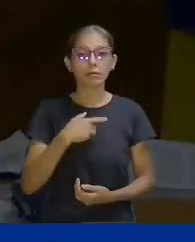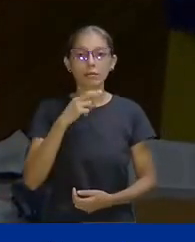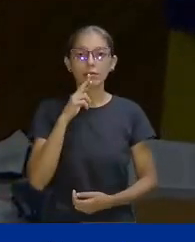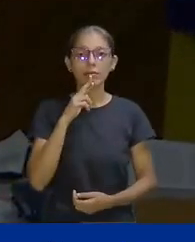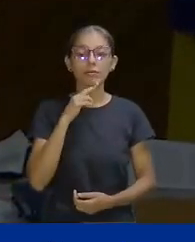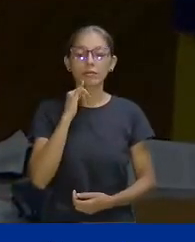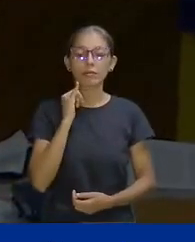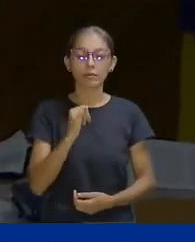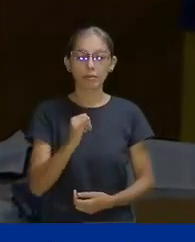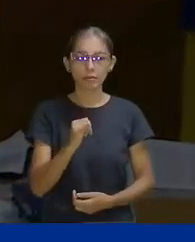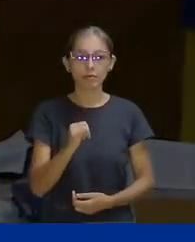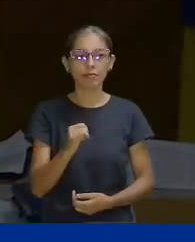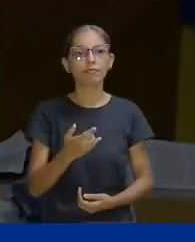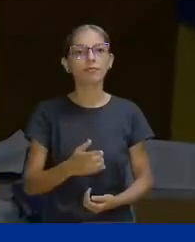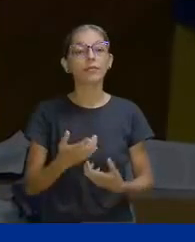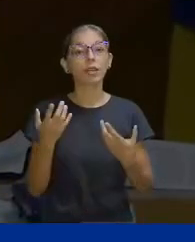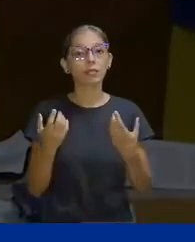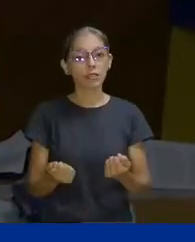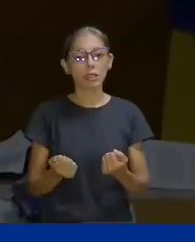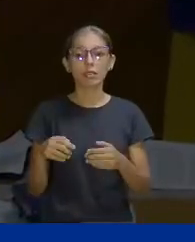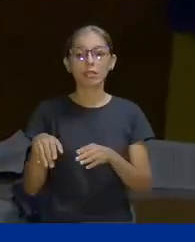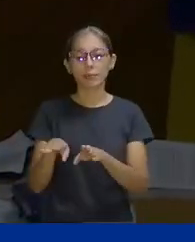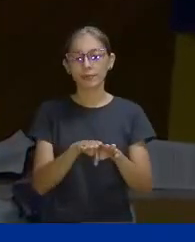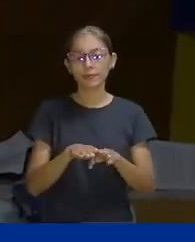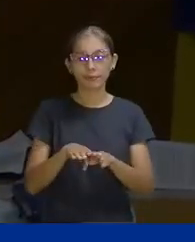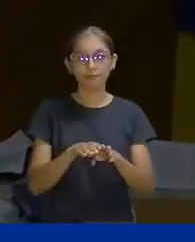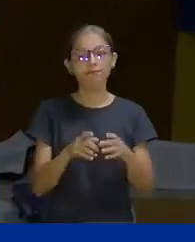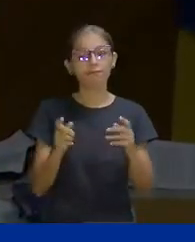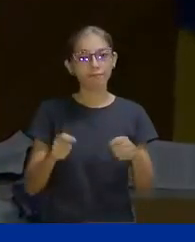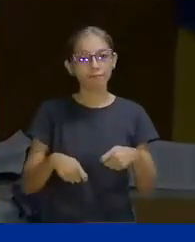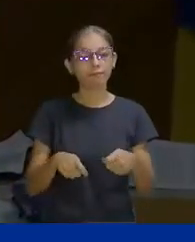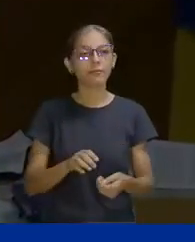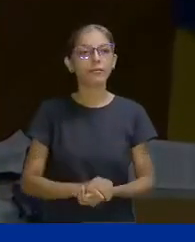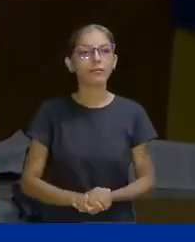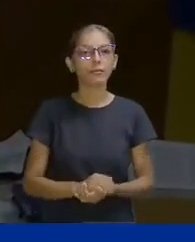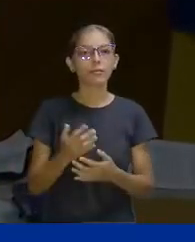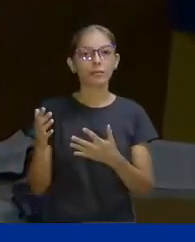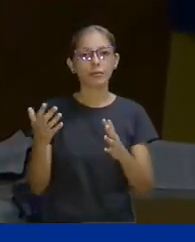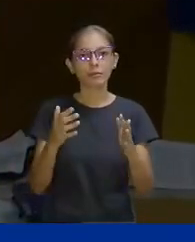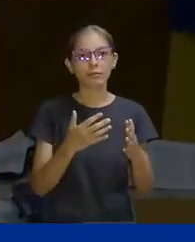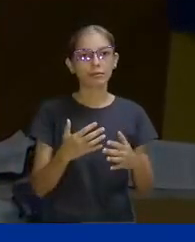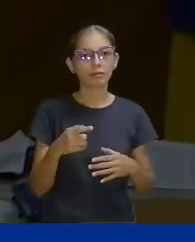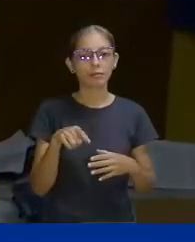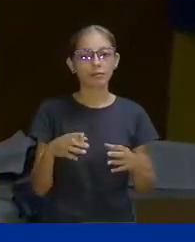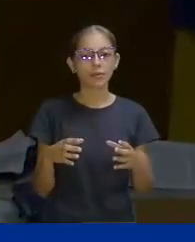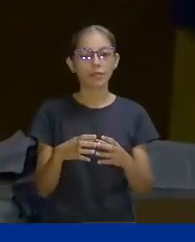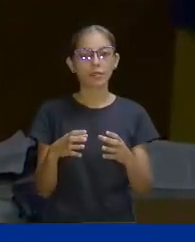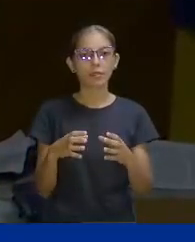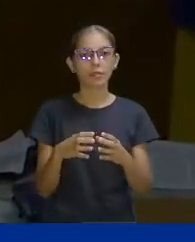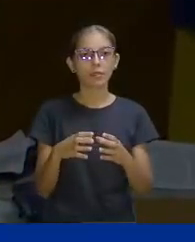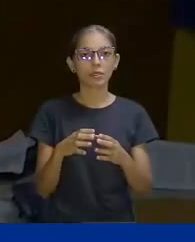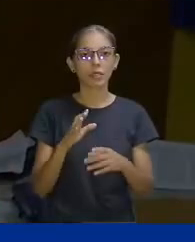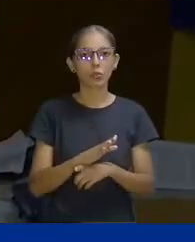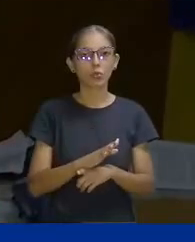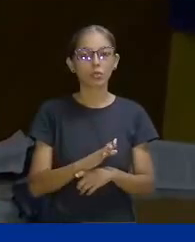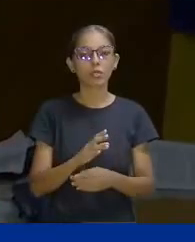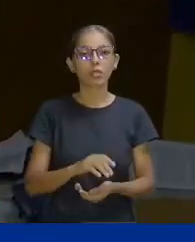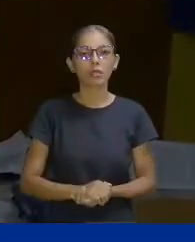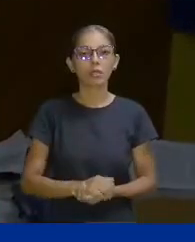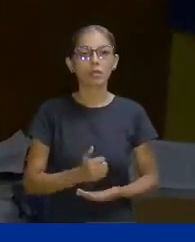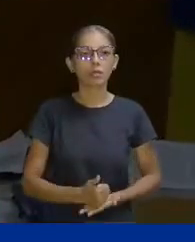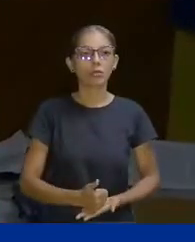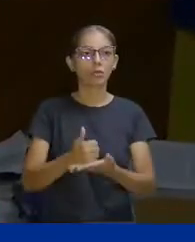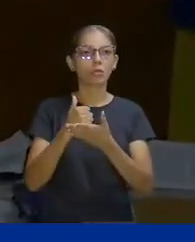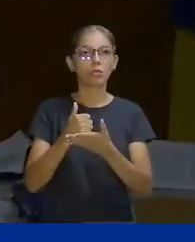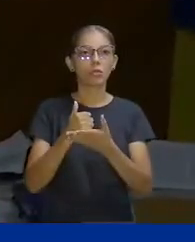aprovada, então, e parabenizar o nosso núcleo de sustentabilidade, acessibilidade e inclusão. Cadê